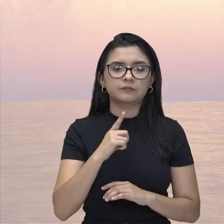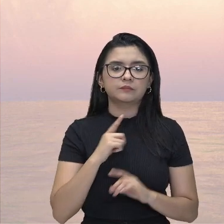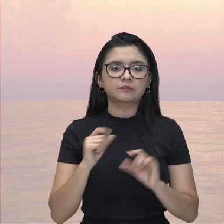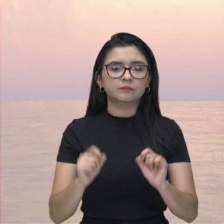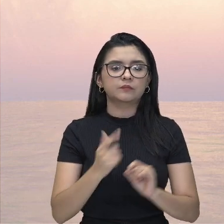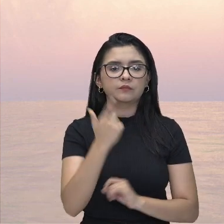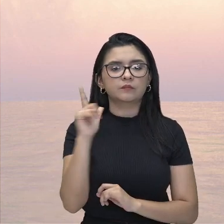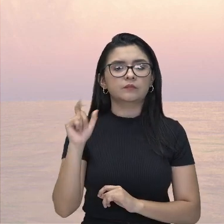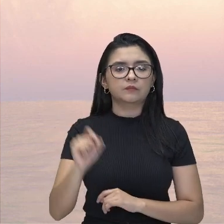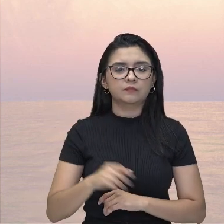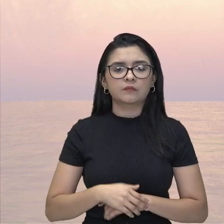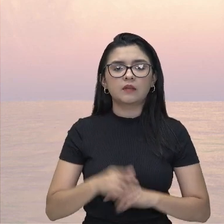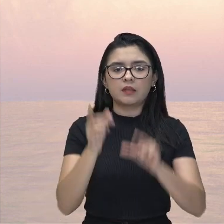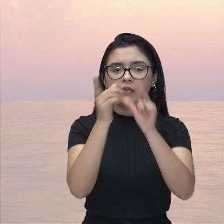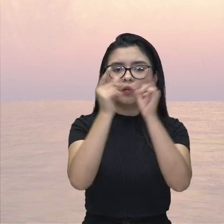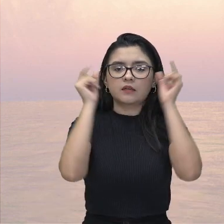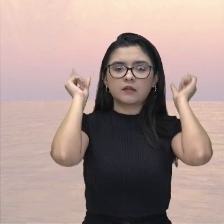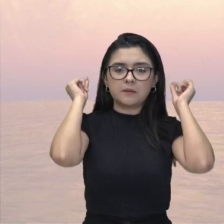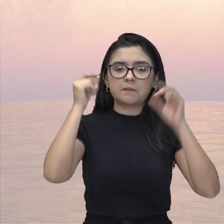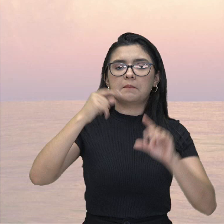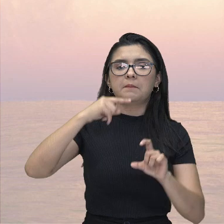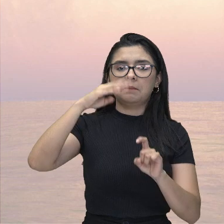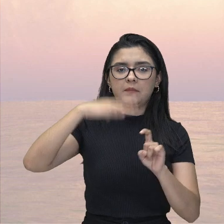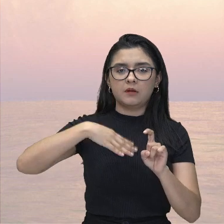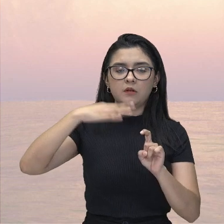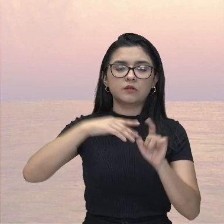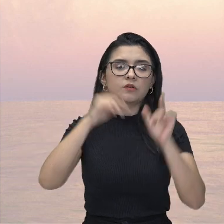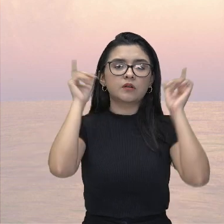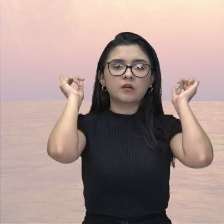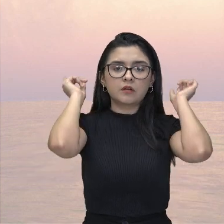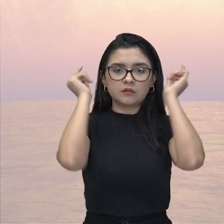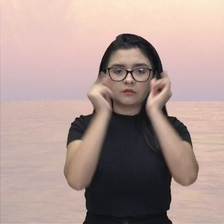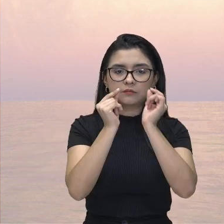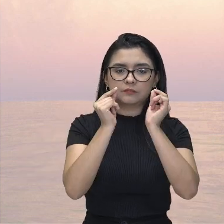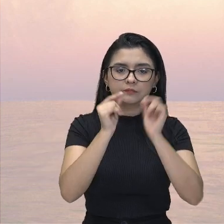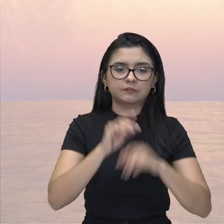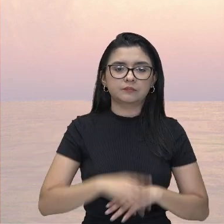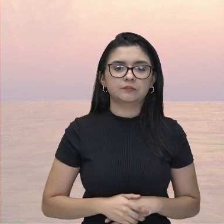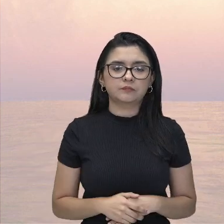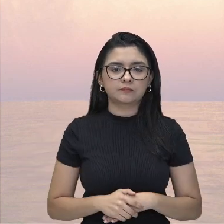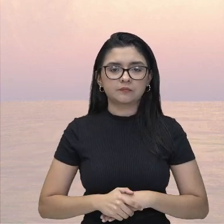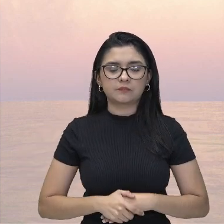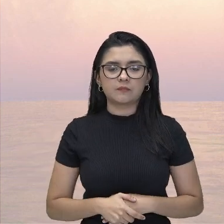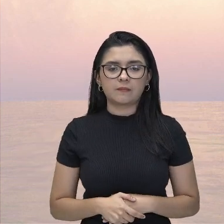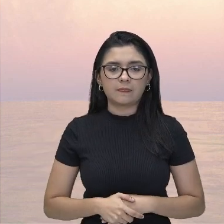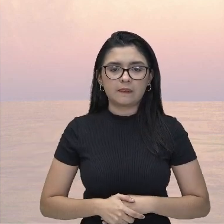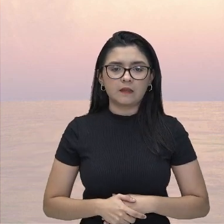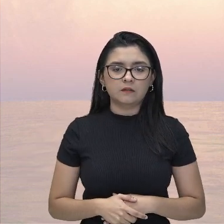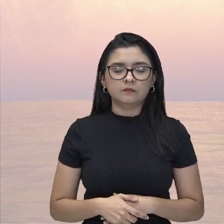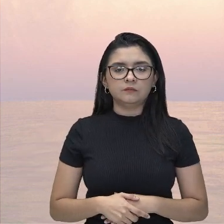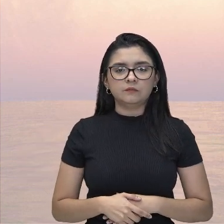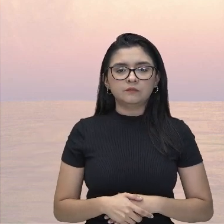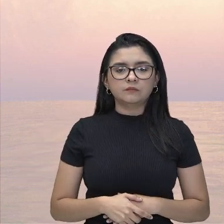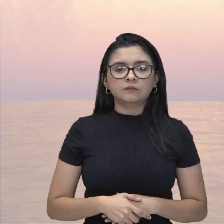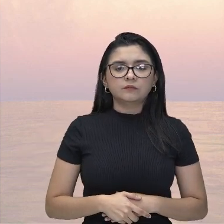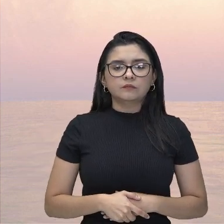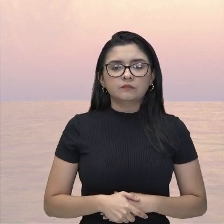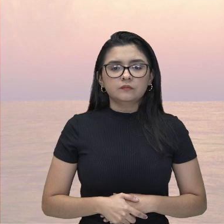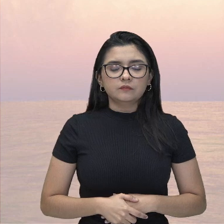Zeus grcia mitologia grega o Deus dos Deuses né quarto